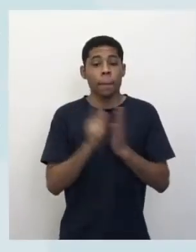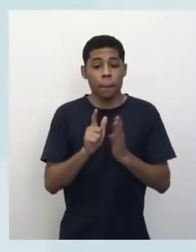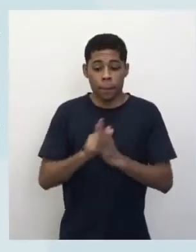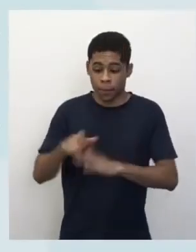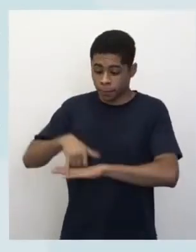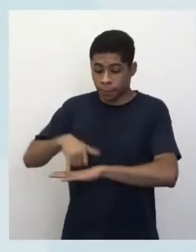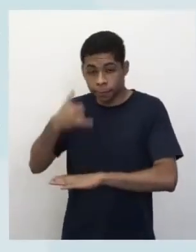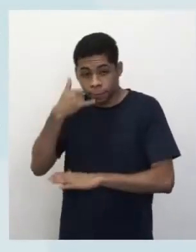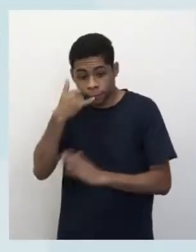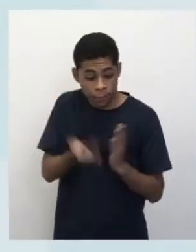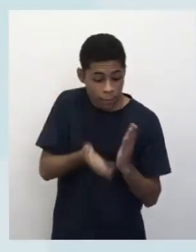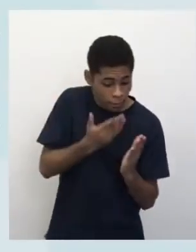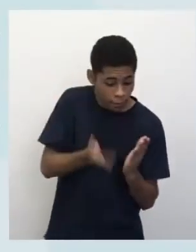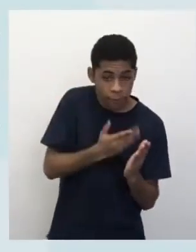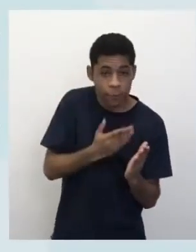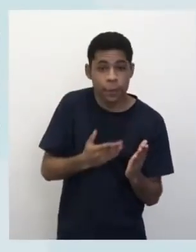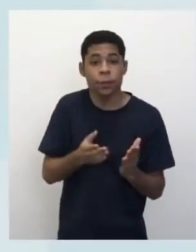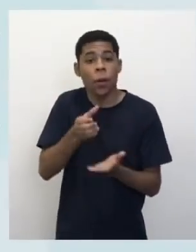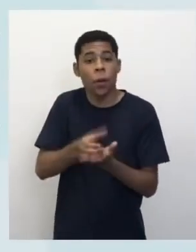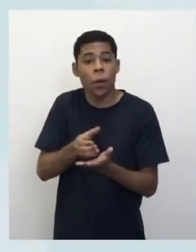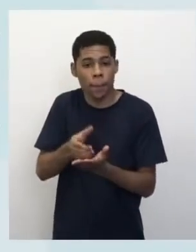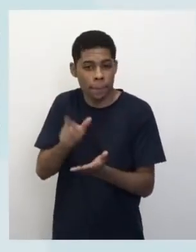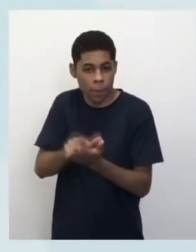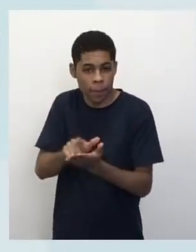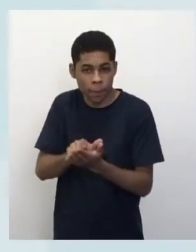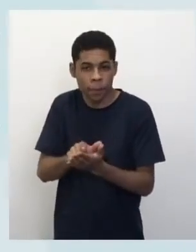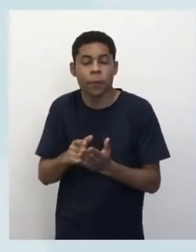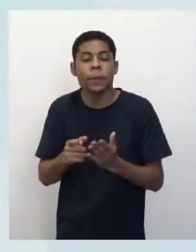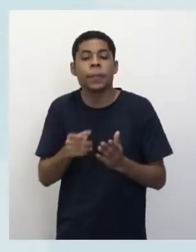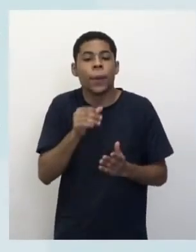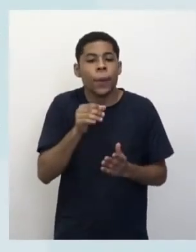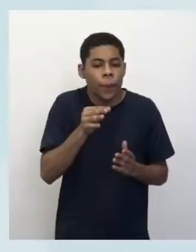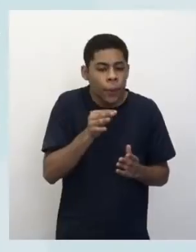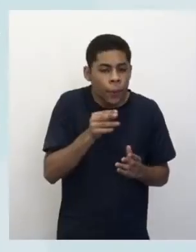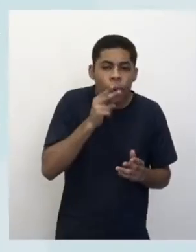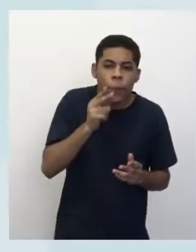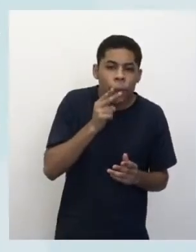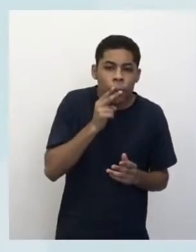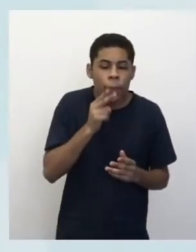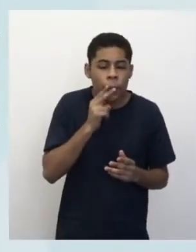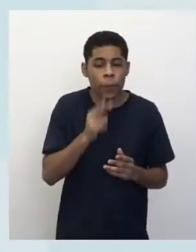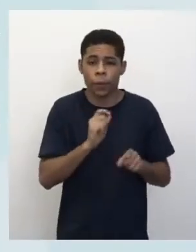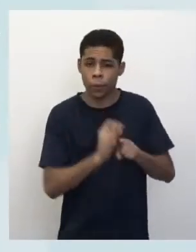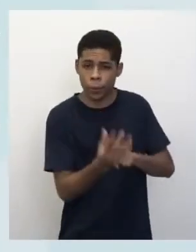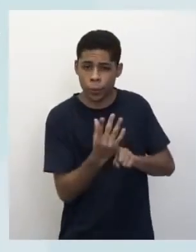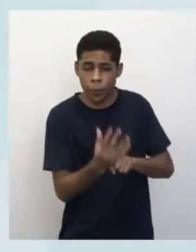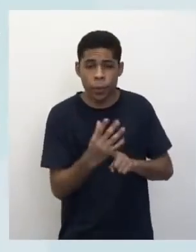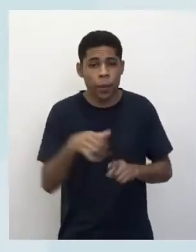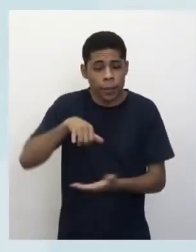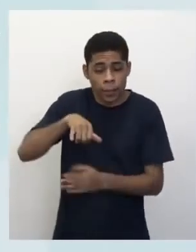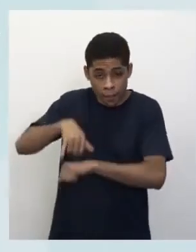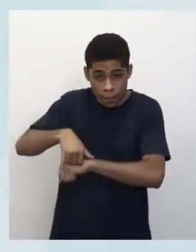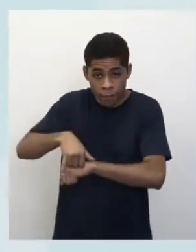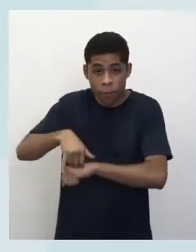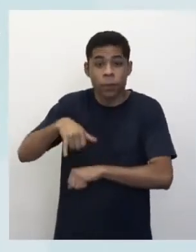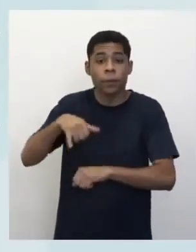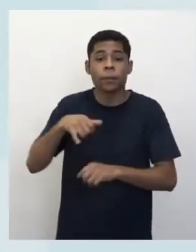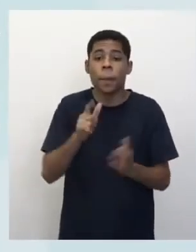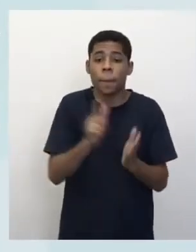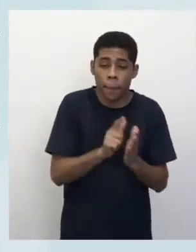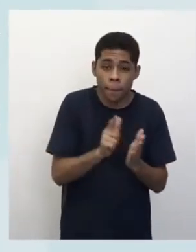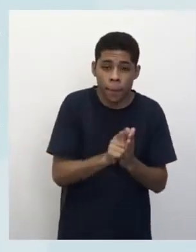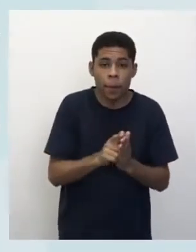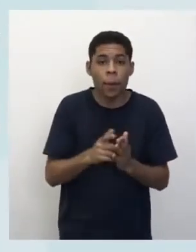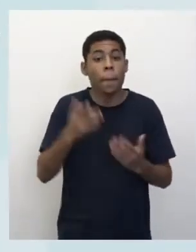telefone, revista, copo de papel, cigarro, fósforo, telefone interno, externo, papéis, prova